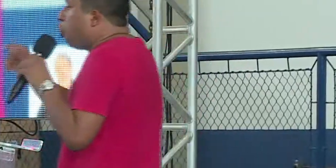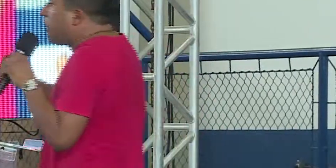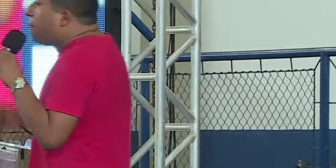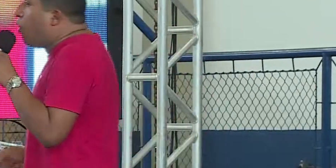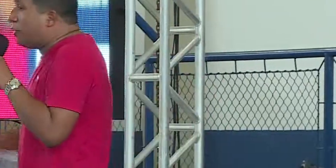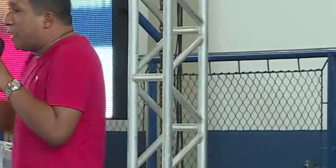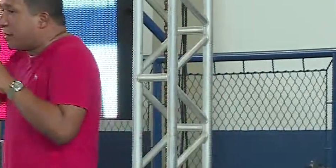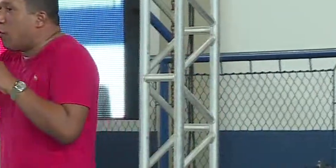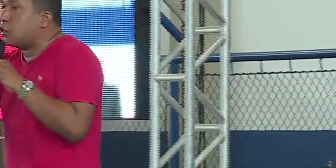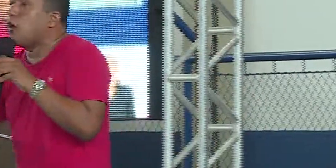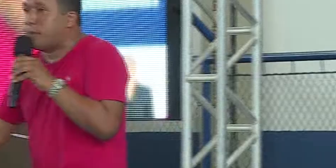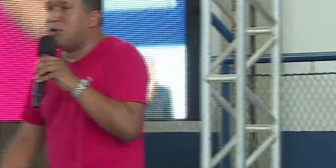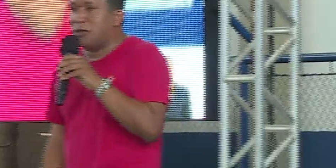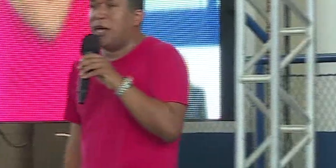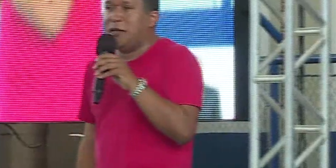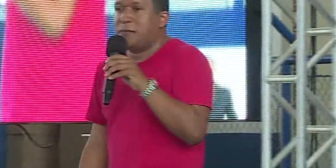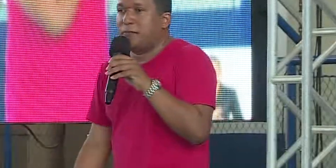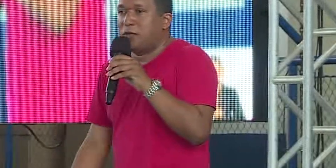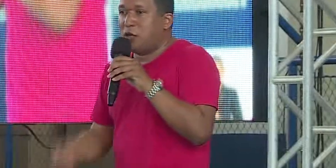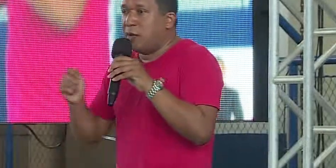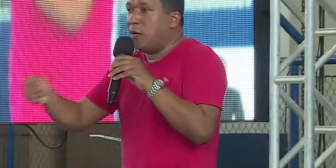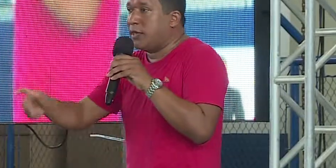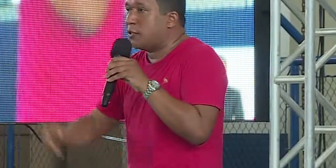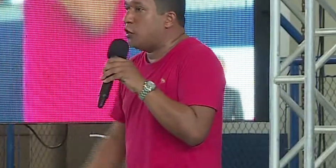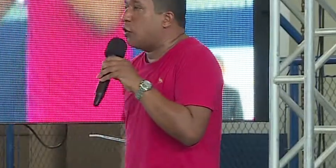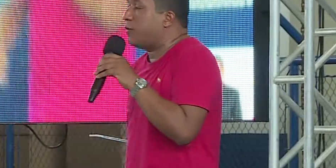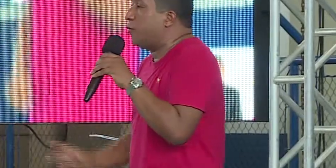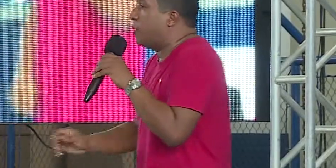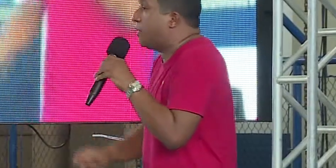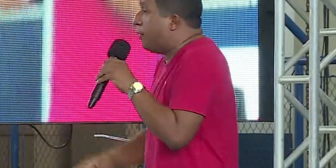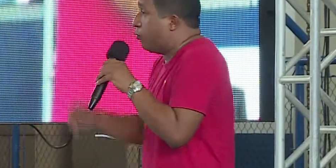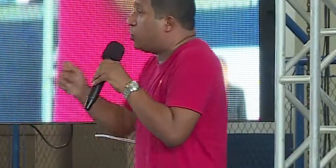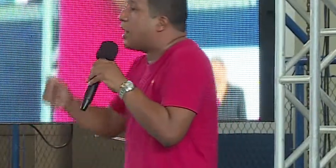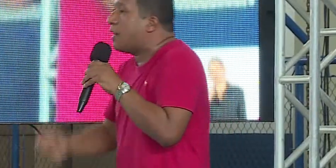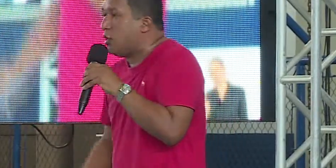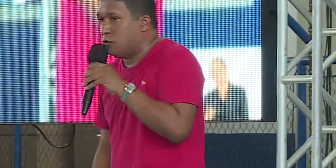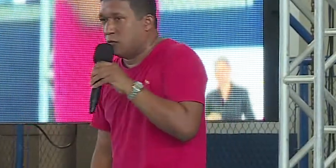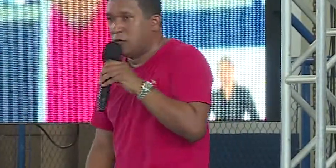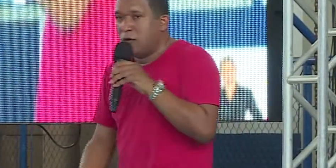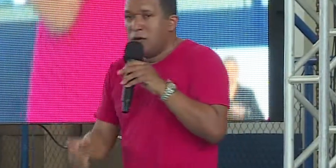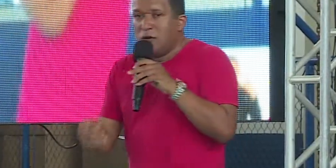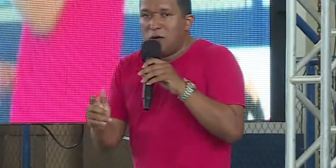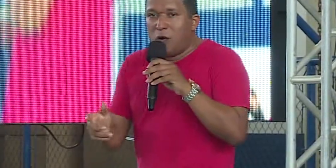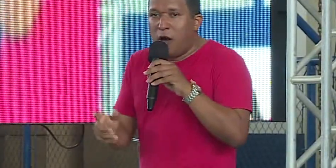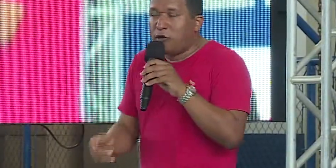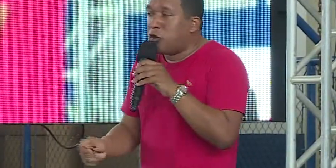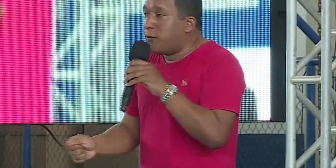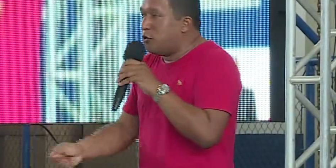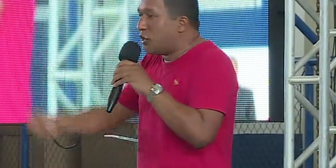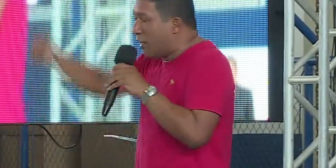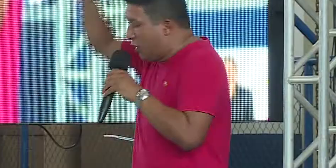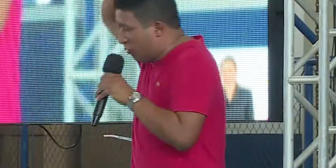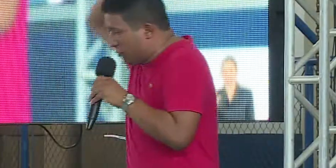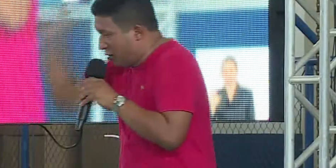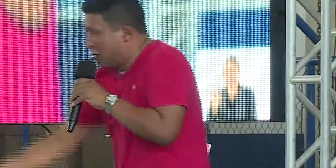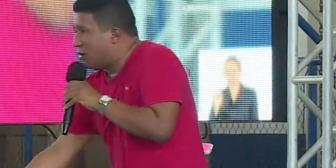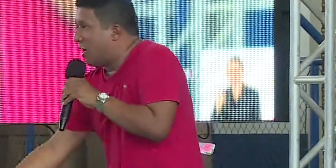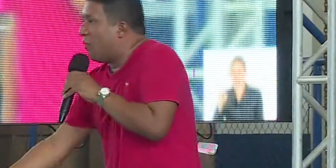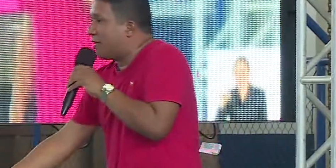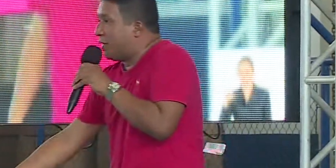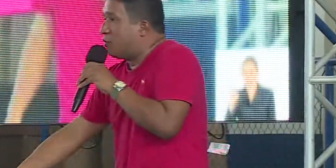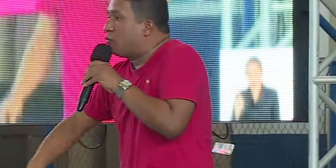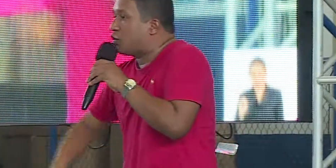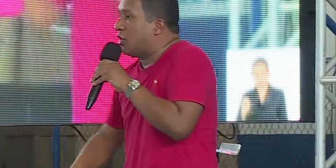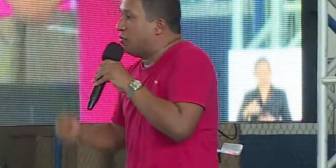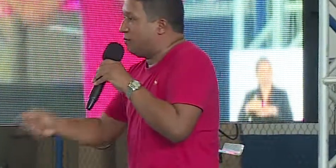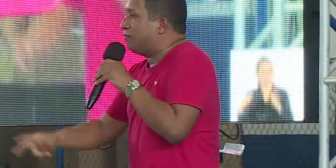pessoal. Toda bomba tem que ter um estopim, não tem? Toda bomba tem que ter um estopim. Por exemplo, o estalinho. Qual é o estopim do estalinho? É